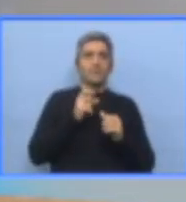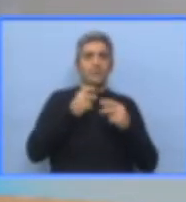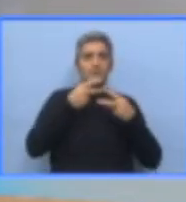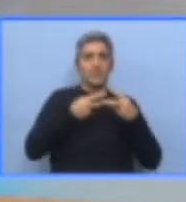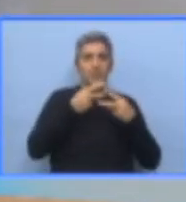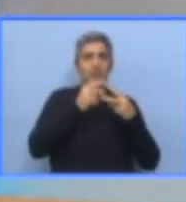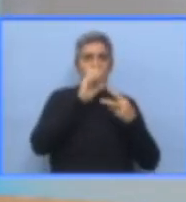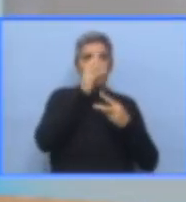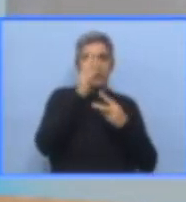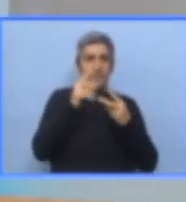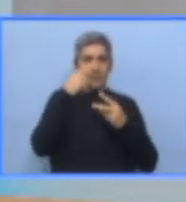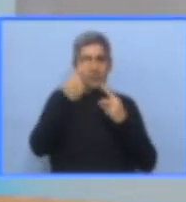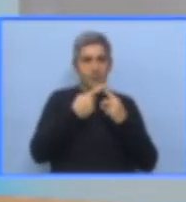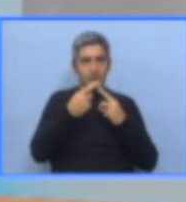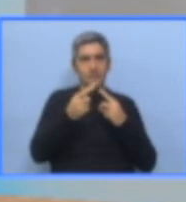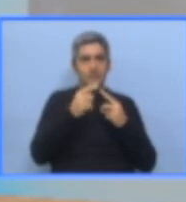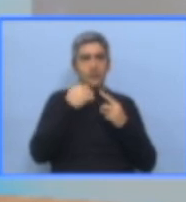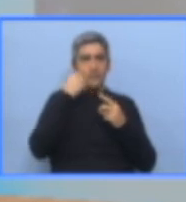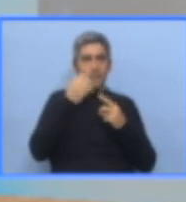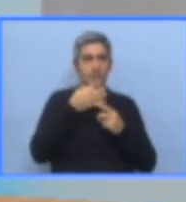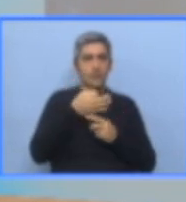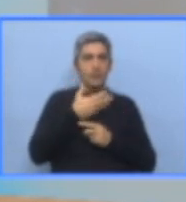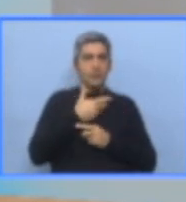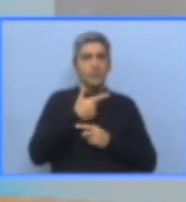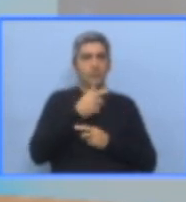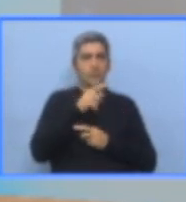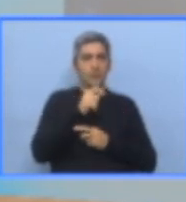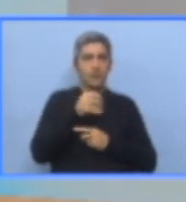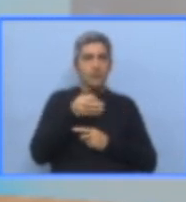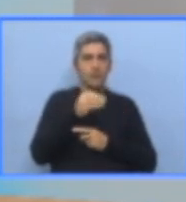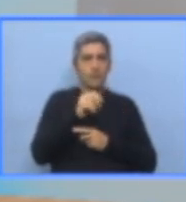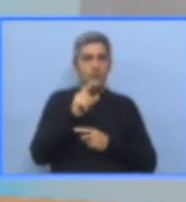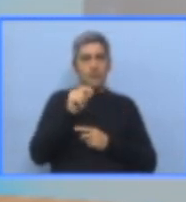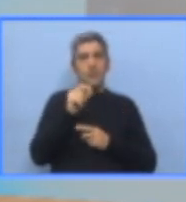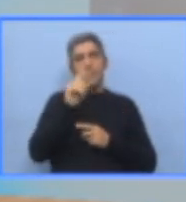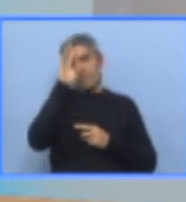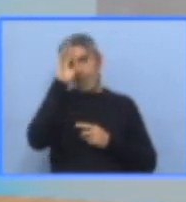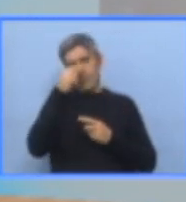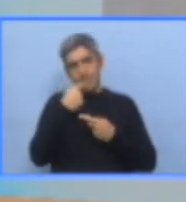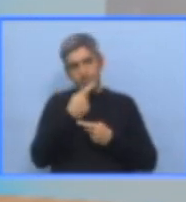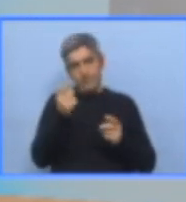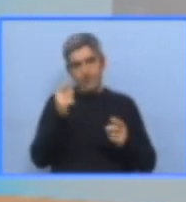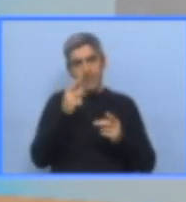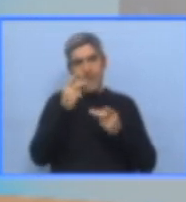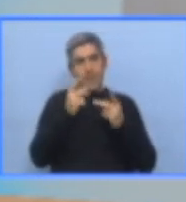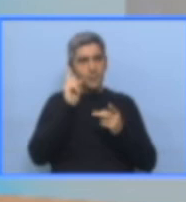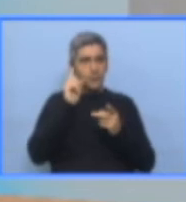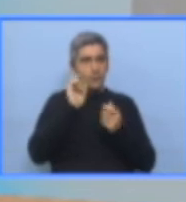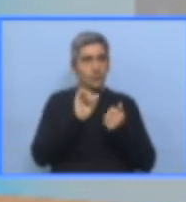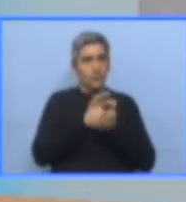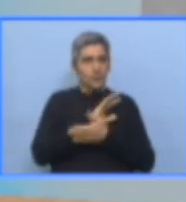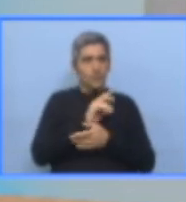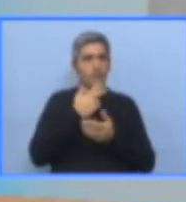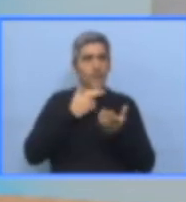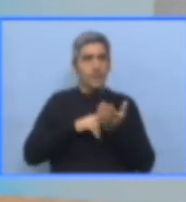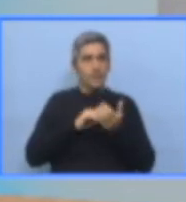dois acontecimentos da próxima semana, o filme de Post e a mensagem do Papa, que se encontram nessa análise à importância do jornalismo e